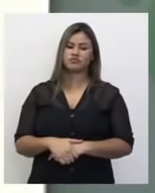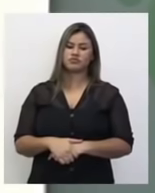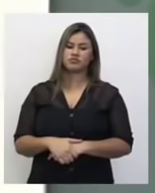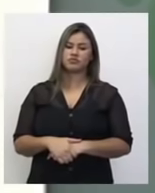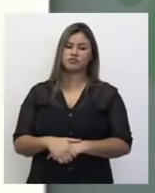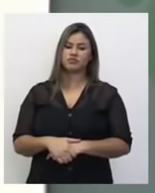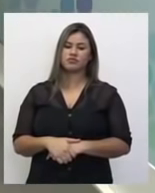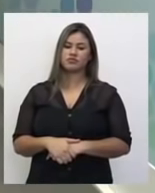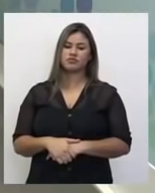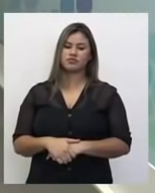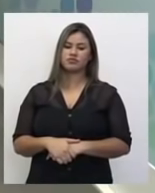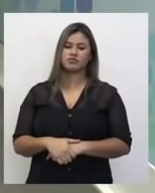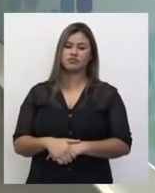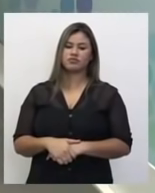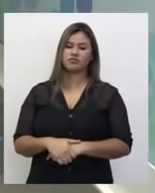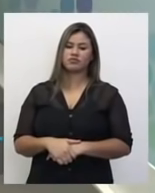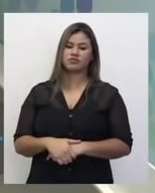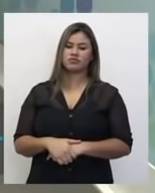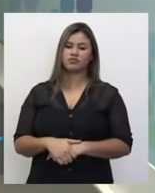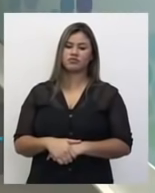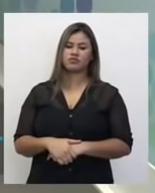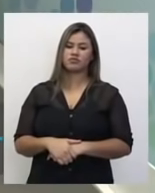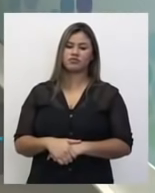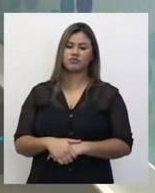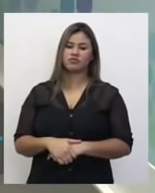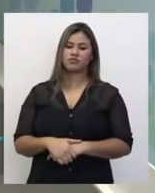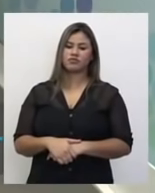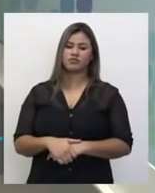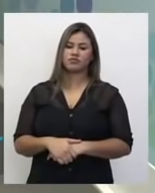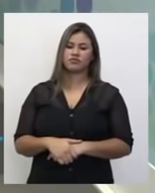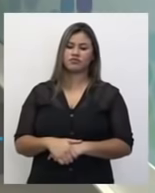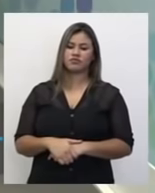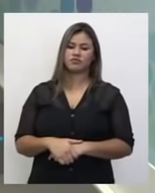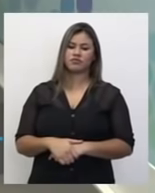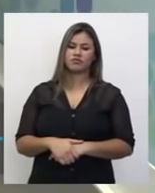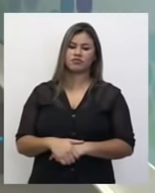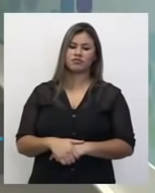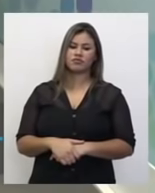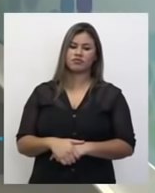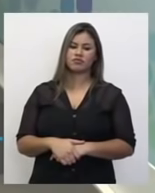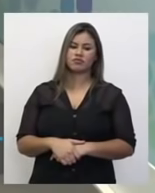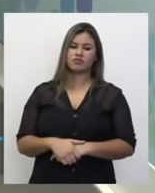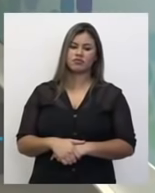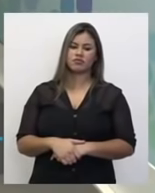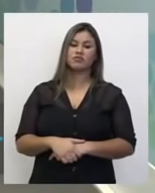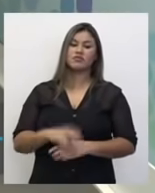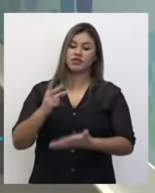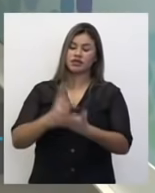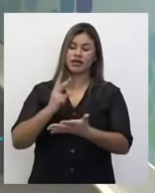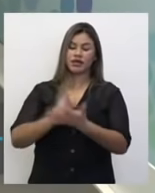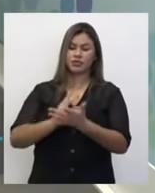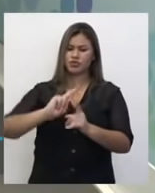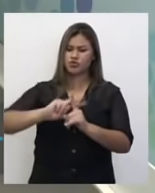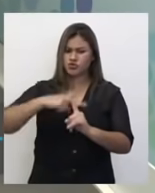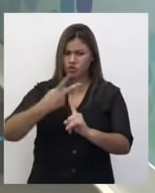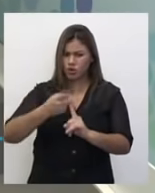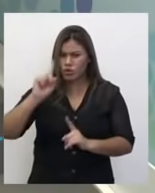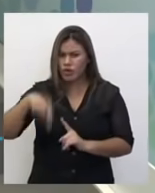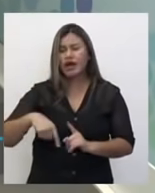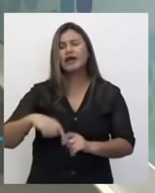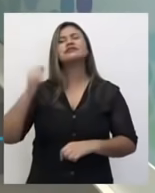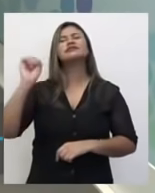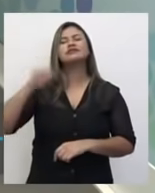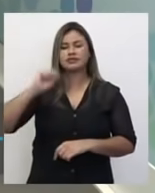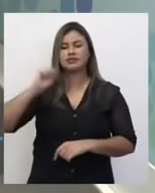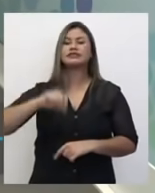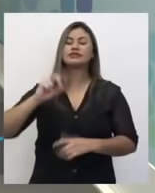o a Gabriela perguntou, Ju, vai ser sempre 1 2 4 8 16. Sim. E vai subindo. É sempre o